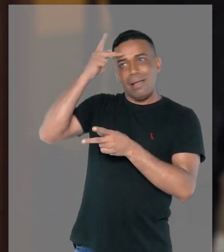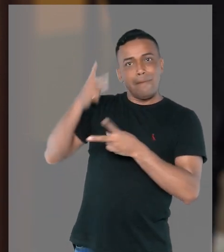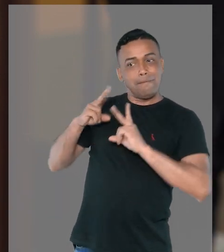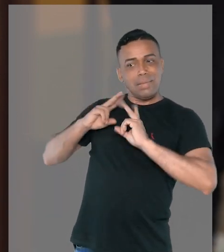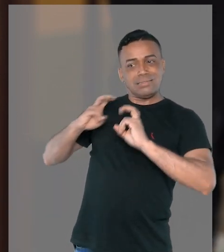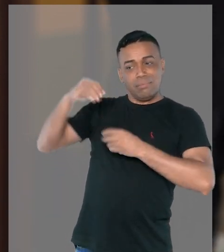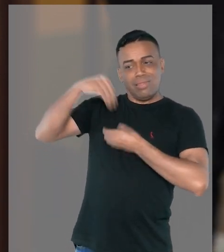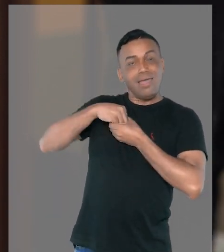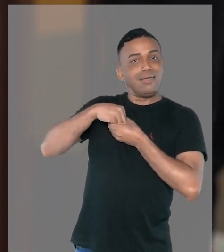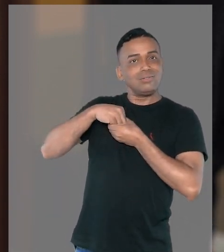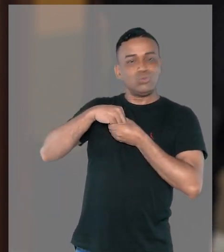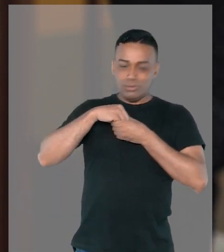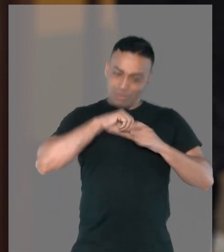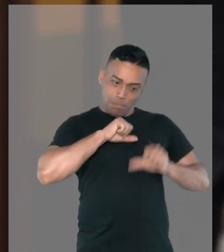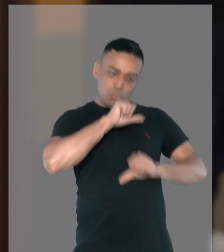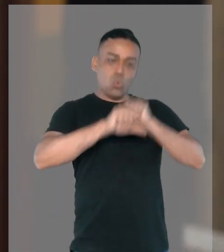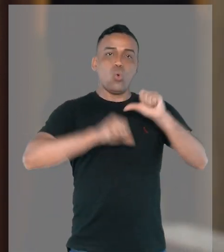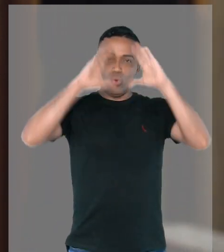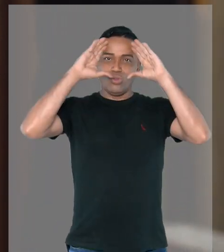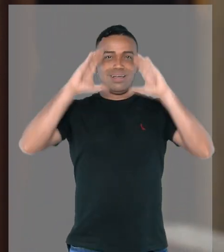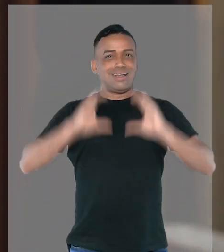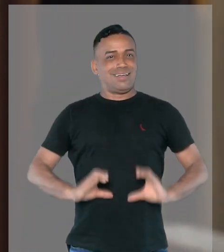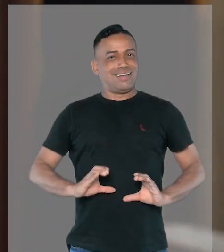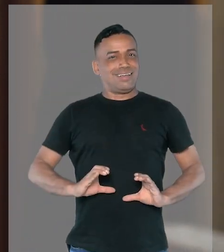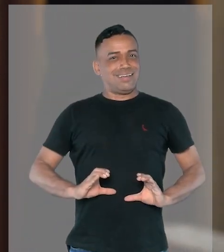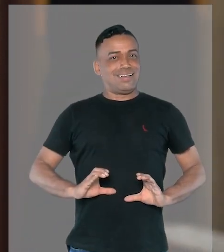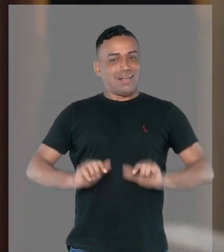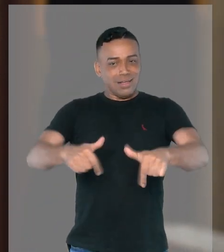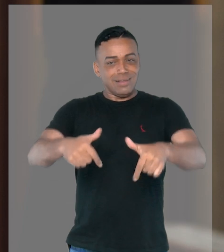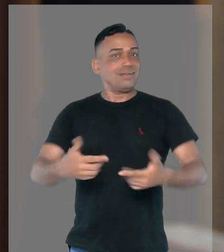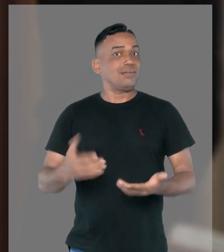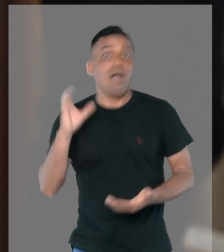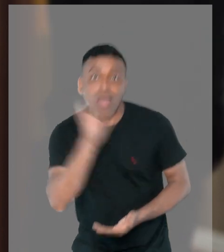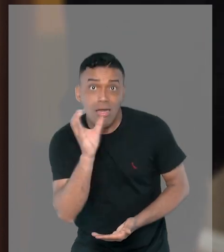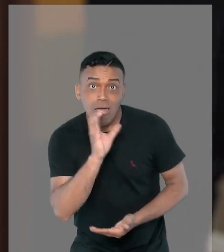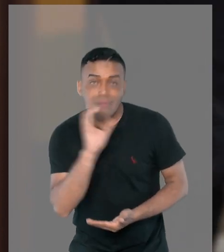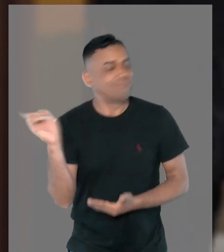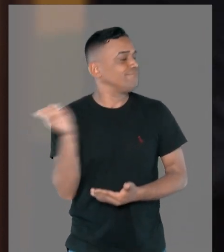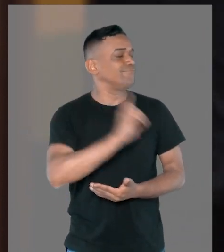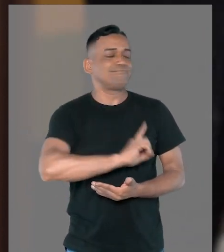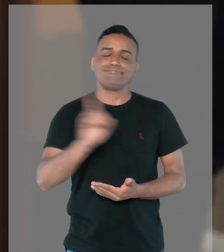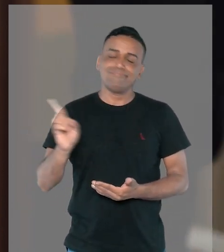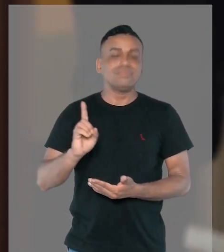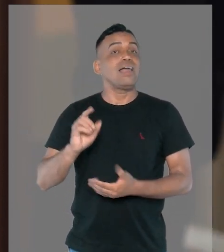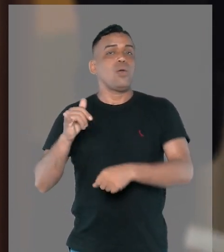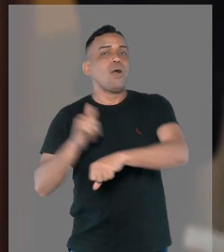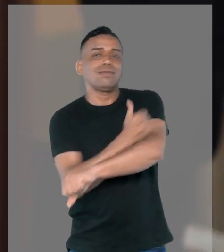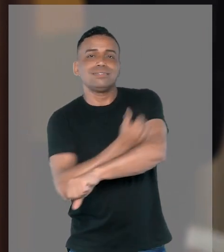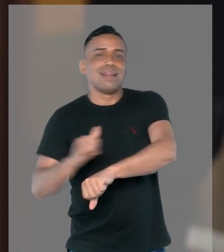si mesma e mude o seu comportamento? Então, não é uma coisa imediata, mas é uma coisa de